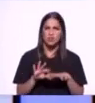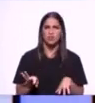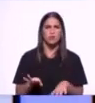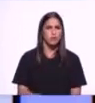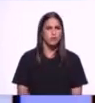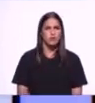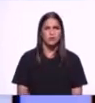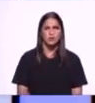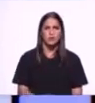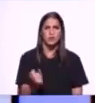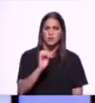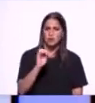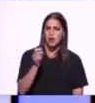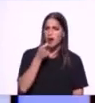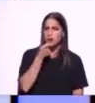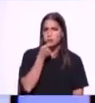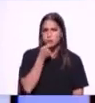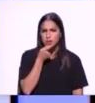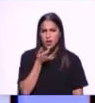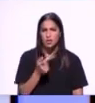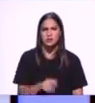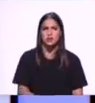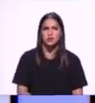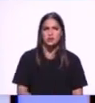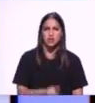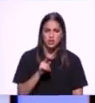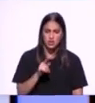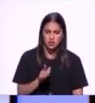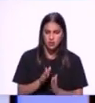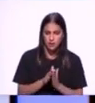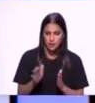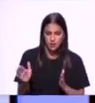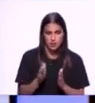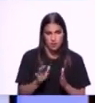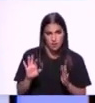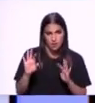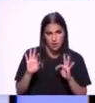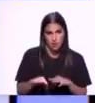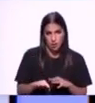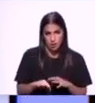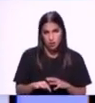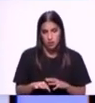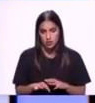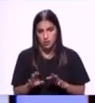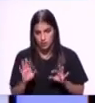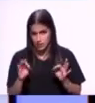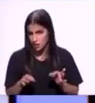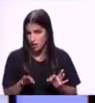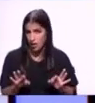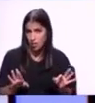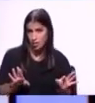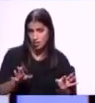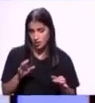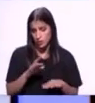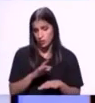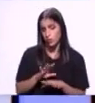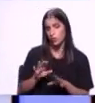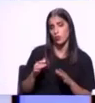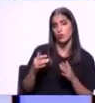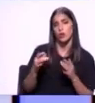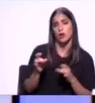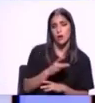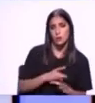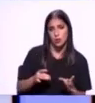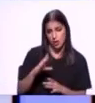teve casos de arbitragem. Esta reta final, vamos comparar a reta final deste campeonato, as últimas 10 jornadas